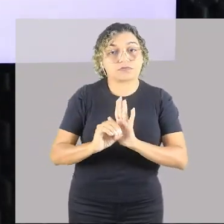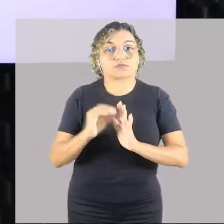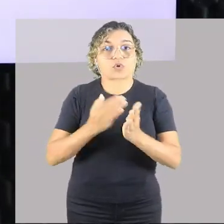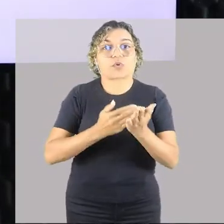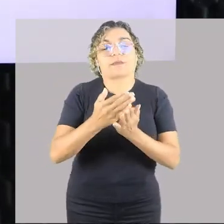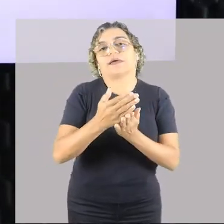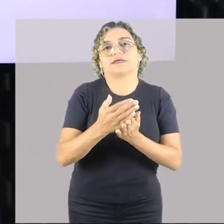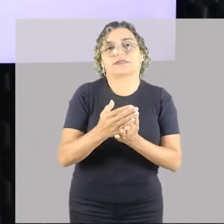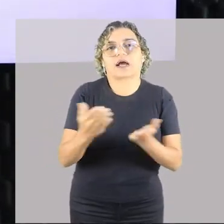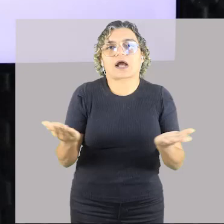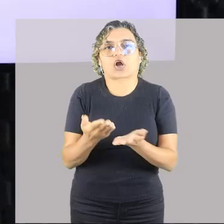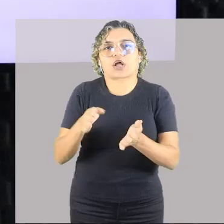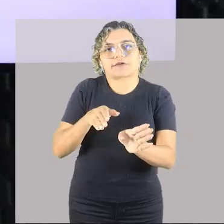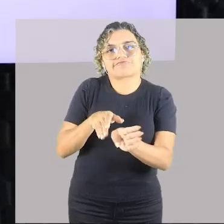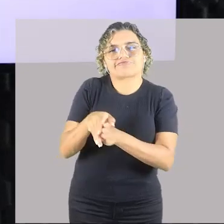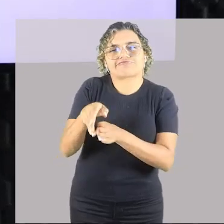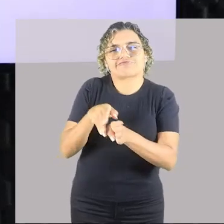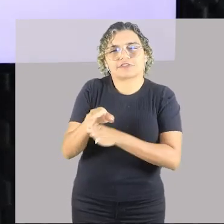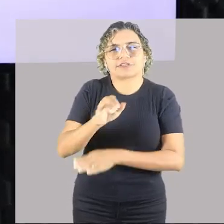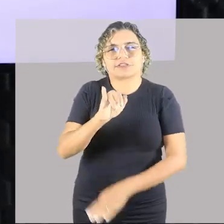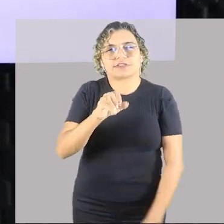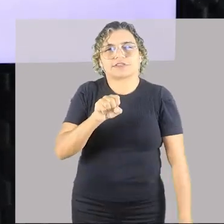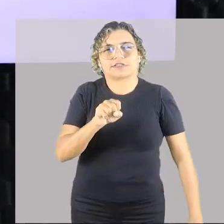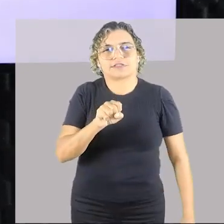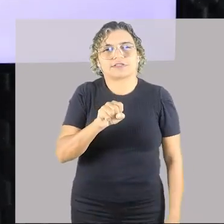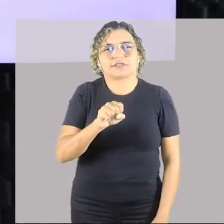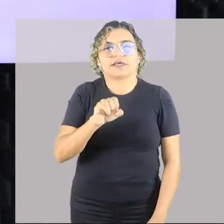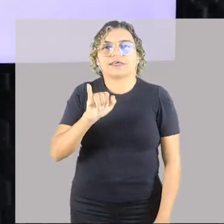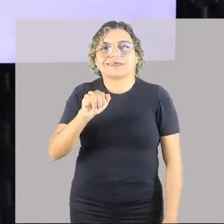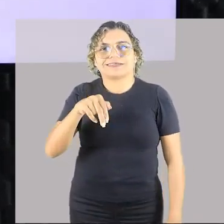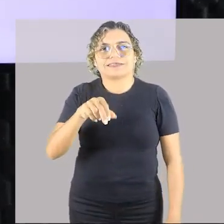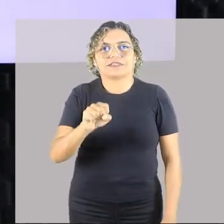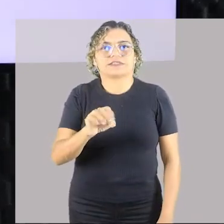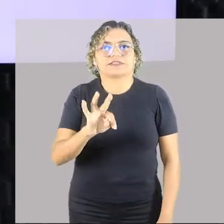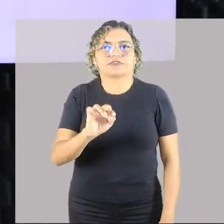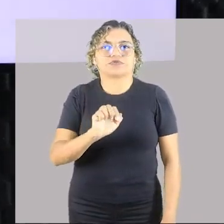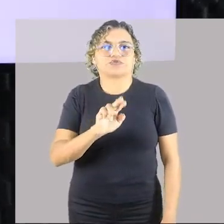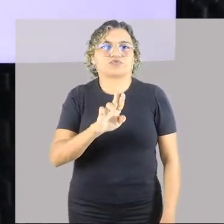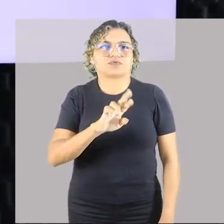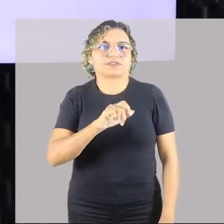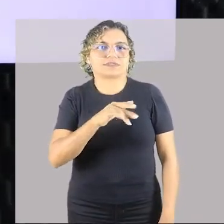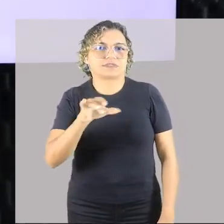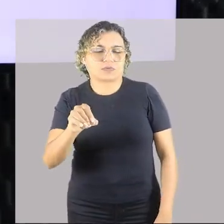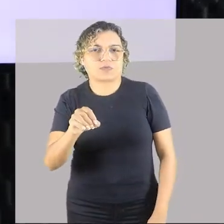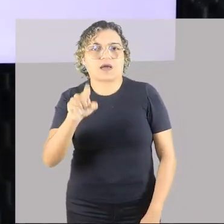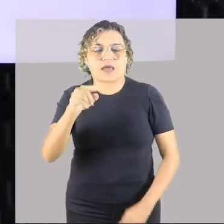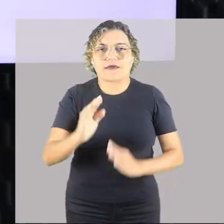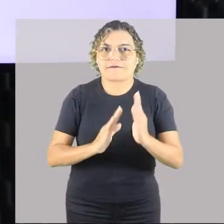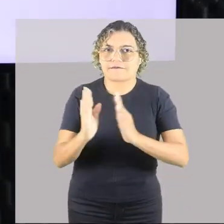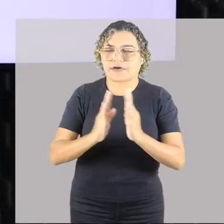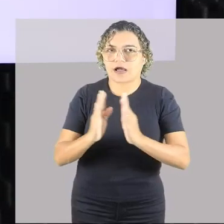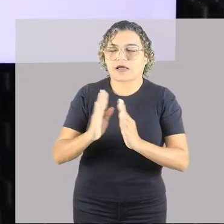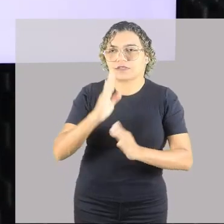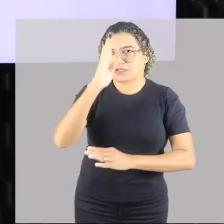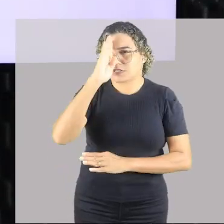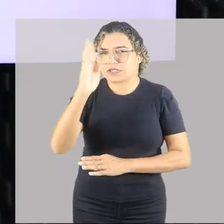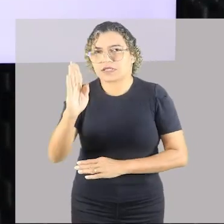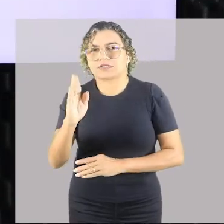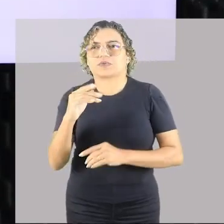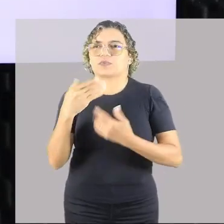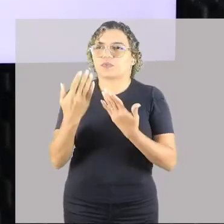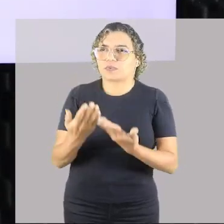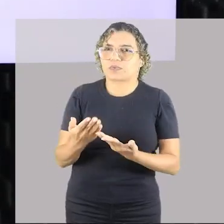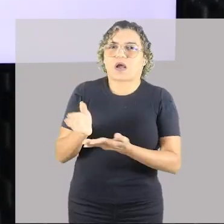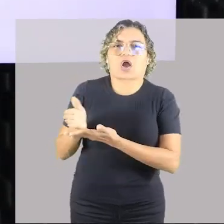fase de instrução. Lá no processo judicial, a fase de instrução é a fase de dilação